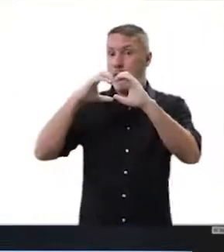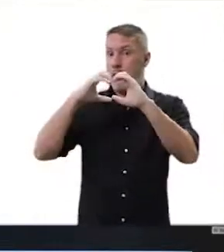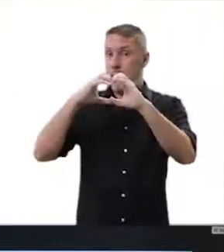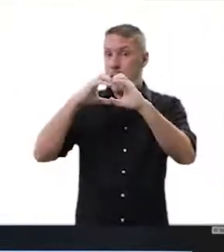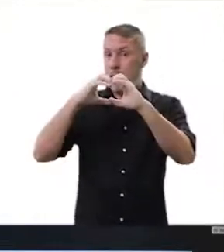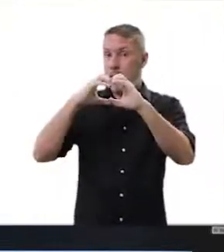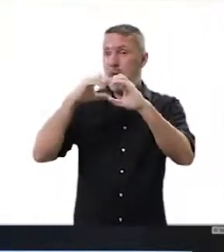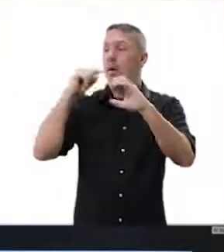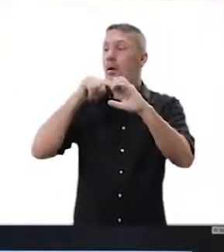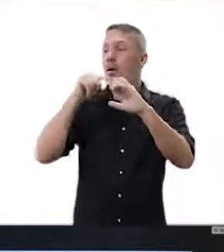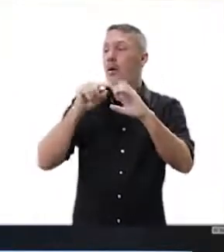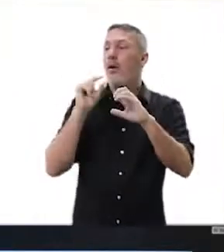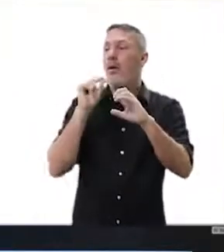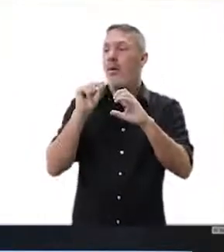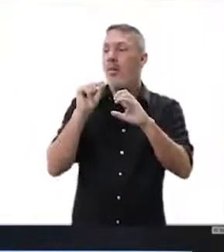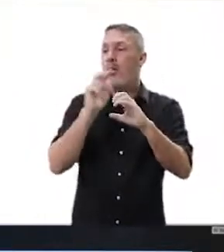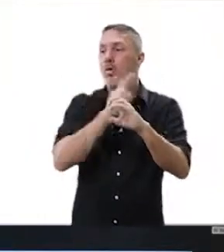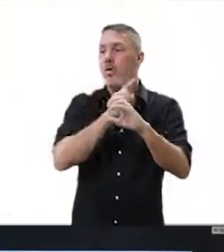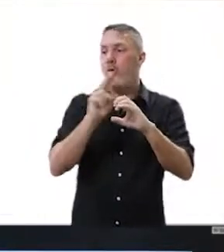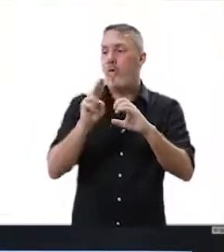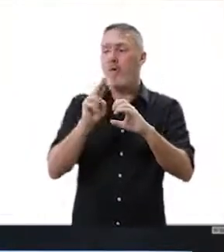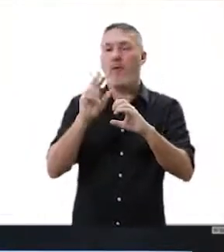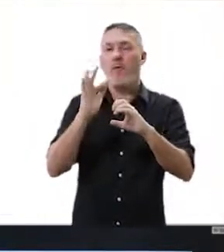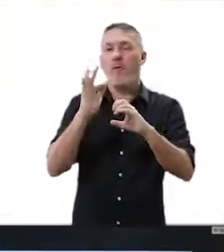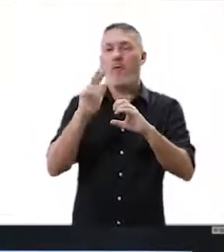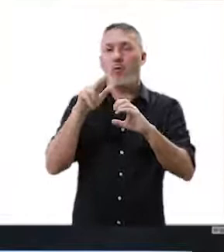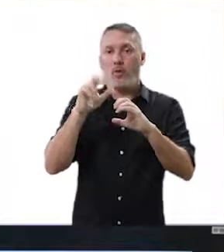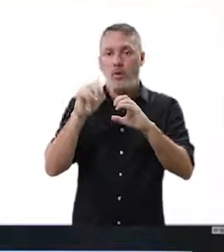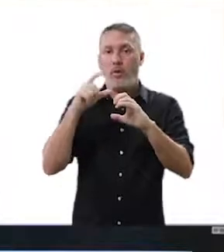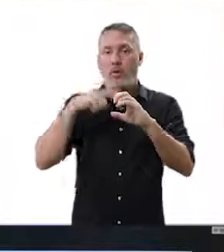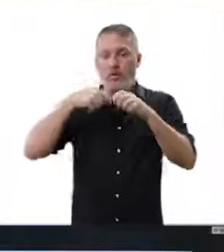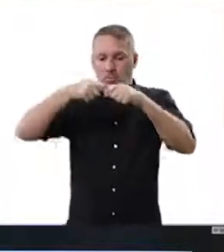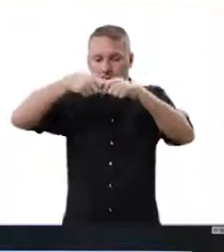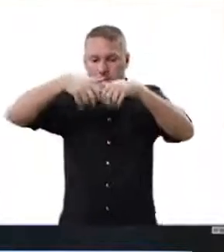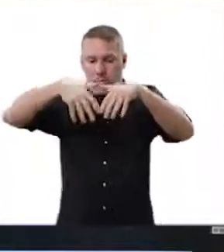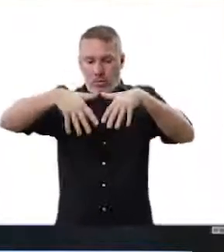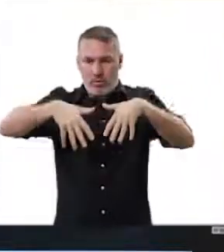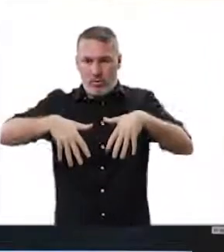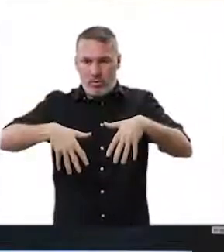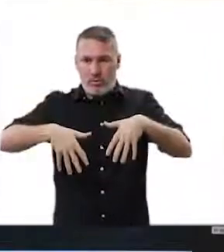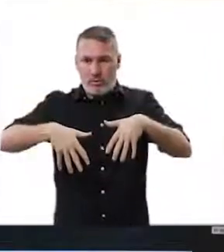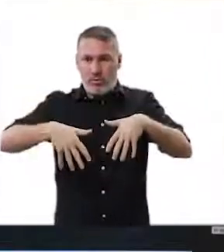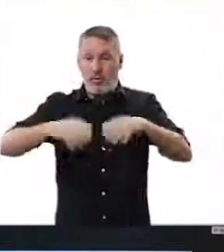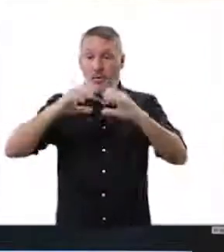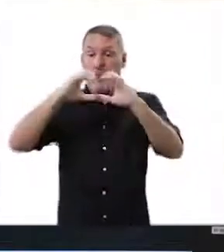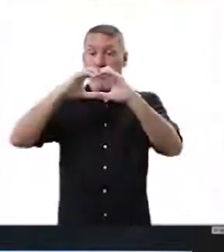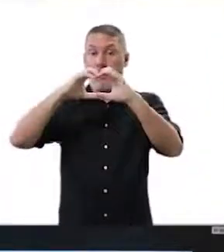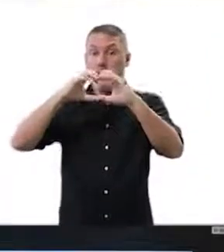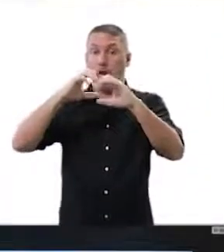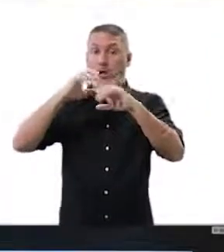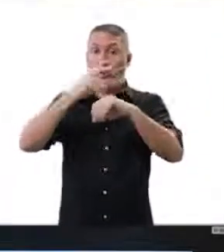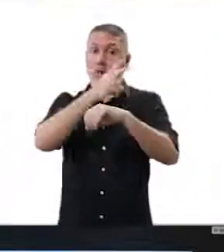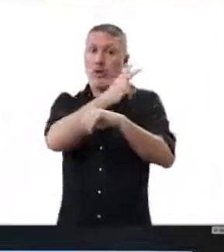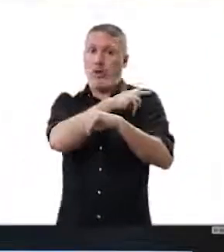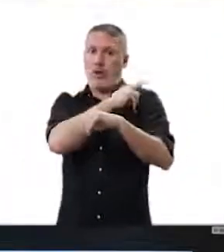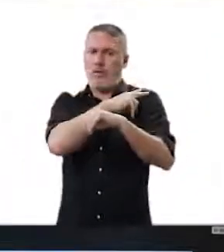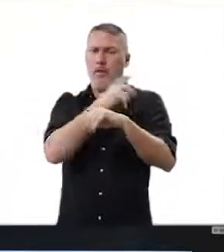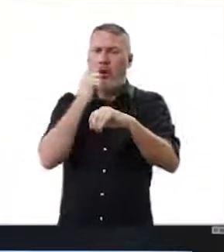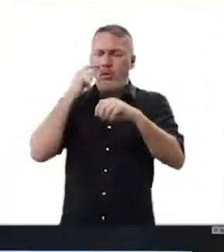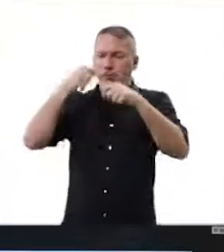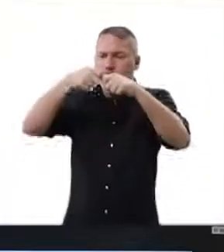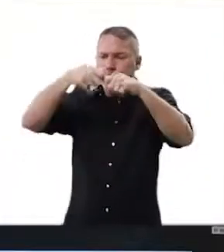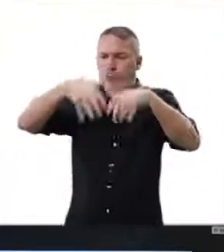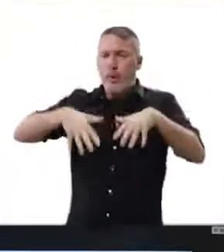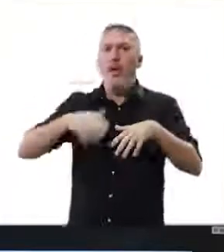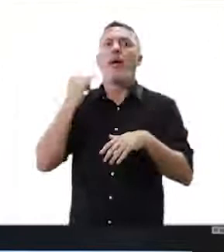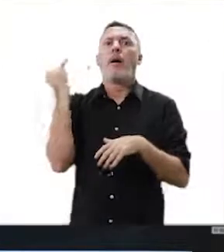lipídio. Isso é importante porque a porção do fosfato, ela é uma porção